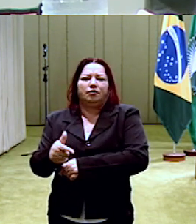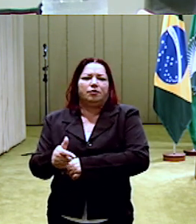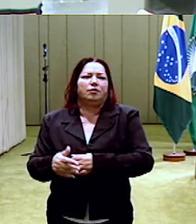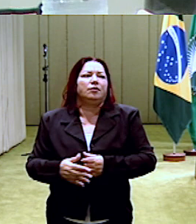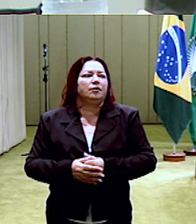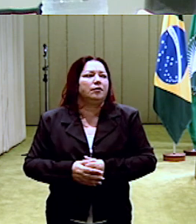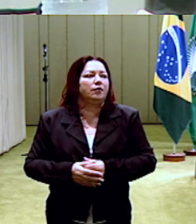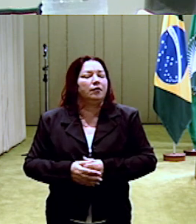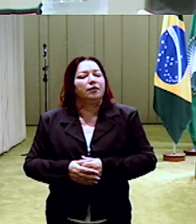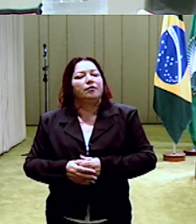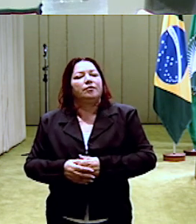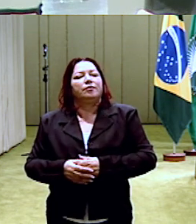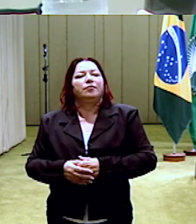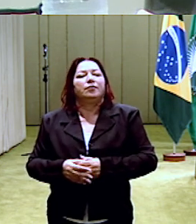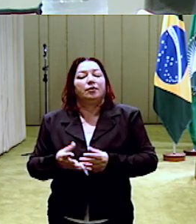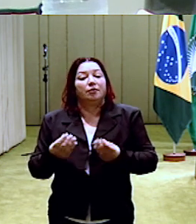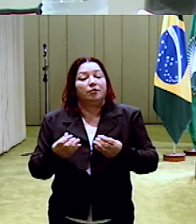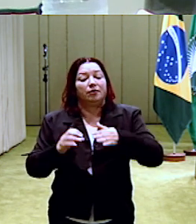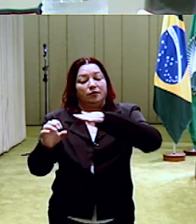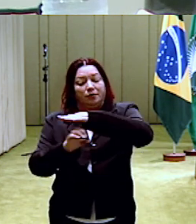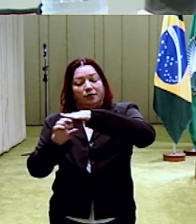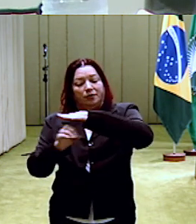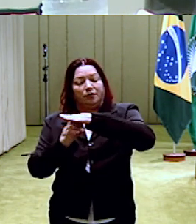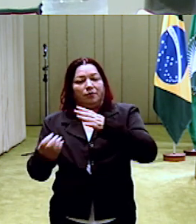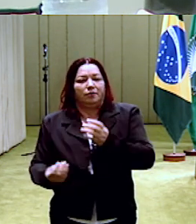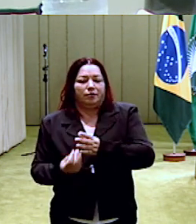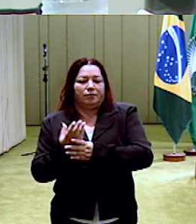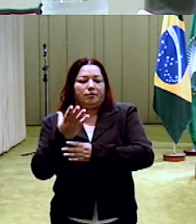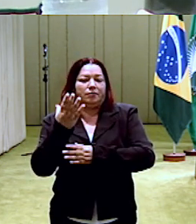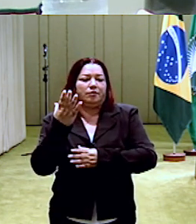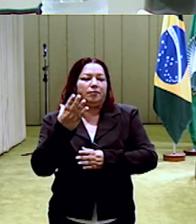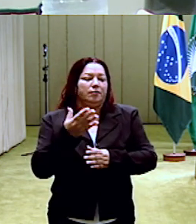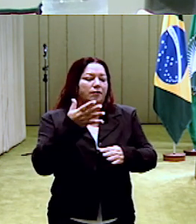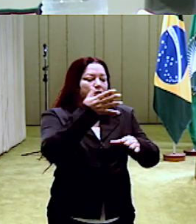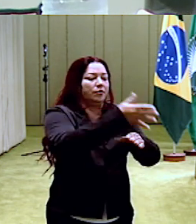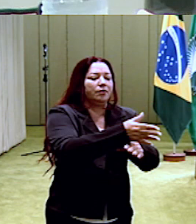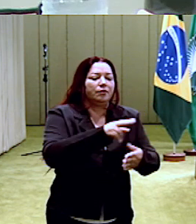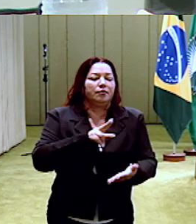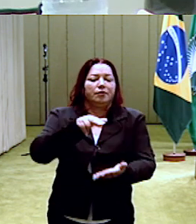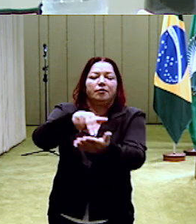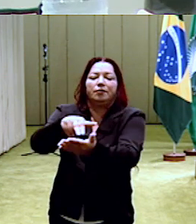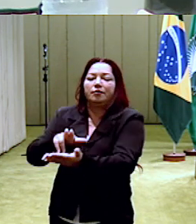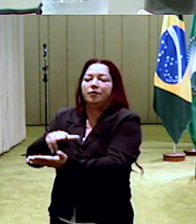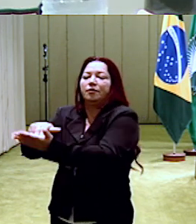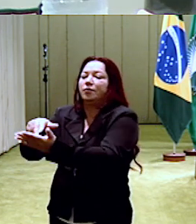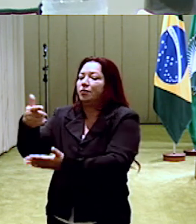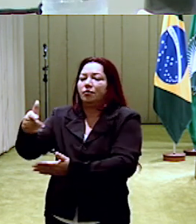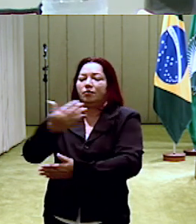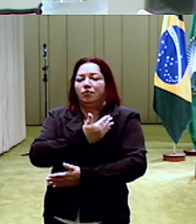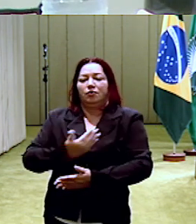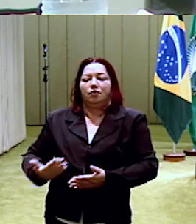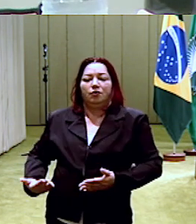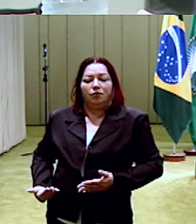maneira recorrente e sintomática, muitas corporações estabelecem parte de suas atividades em localidades onde a atuação dos